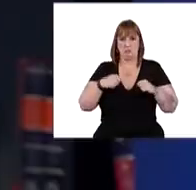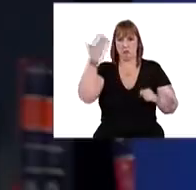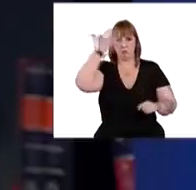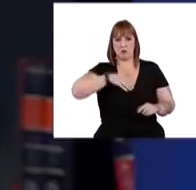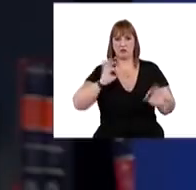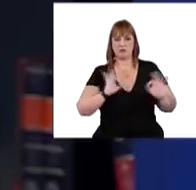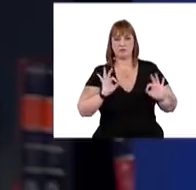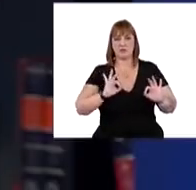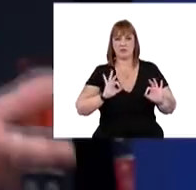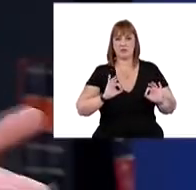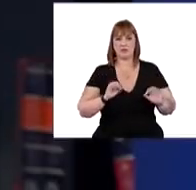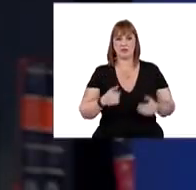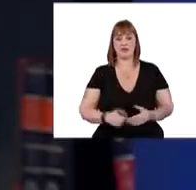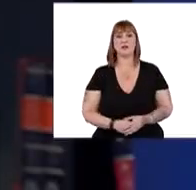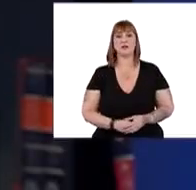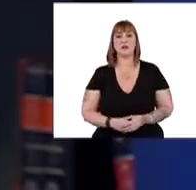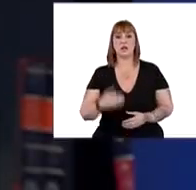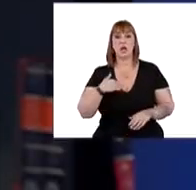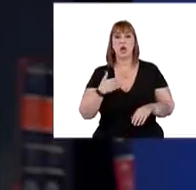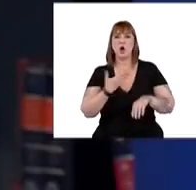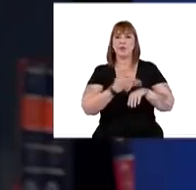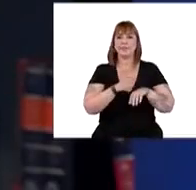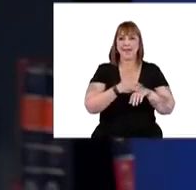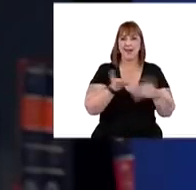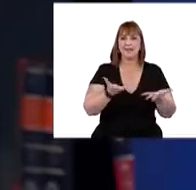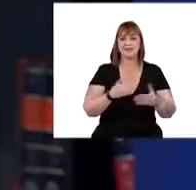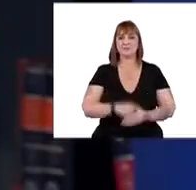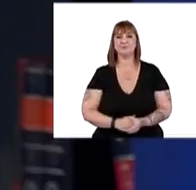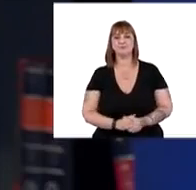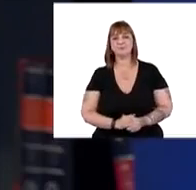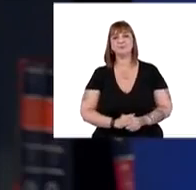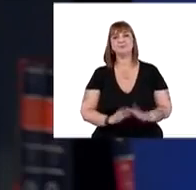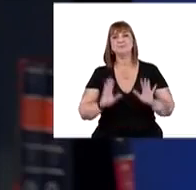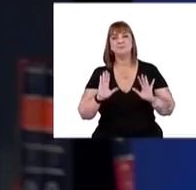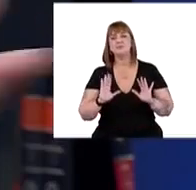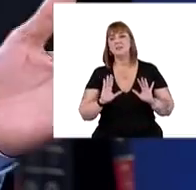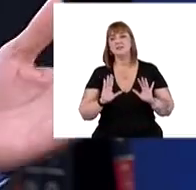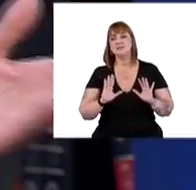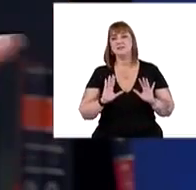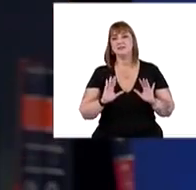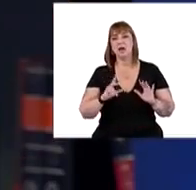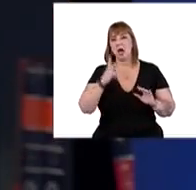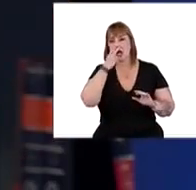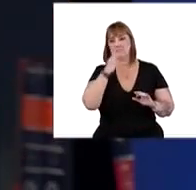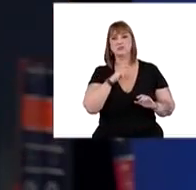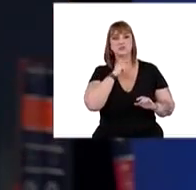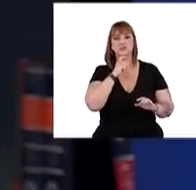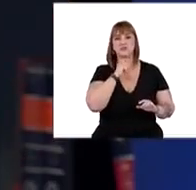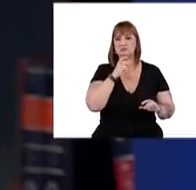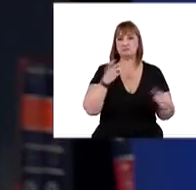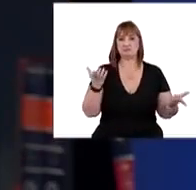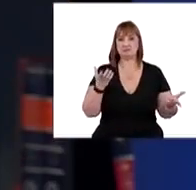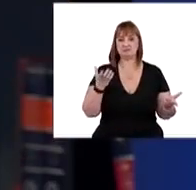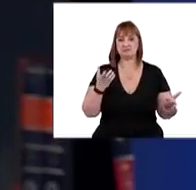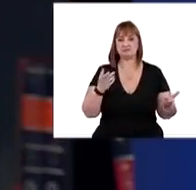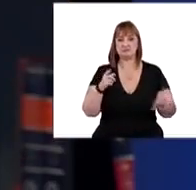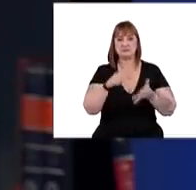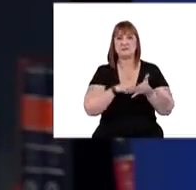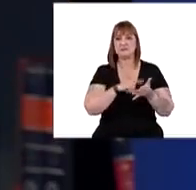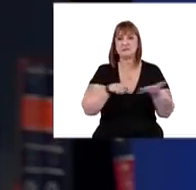sou um técnico, uma reserva técnica, por assim dizer, mas que eu acho que ninguém vai